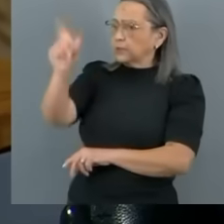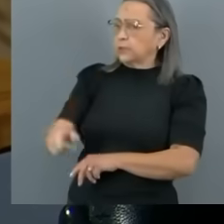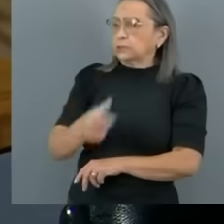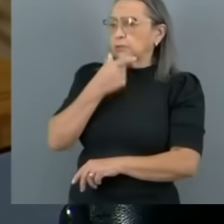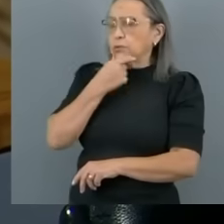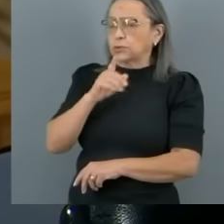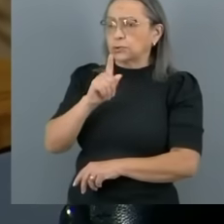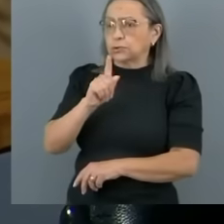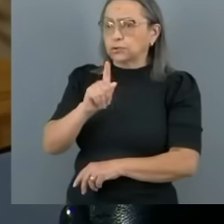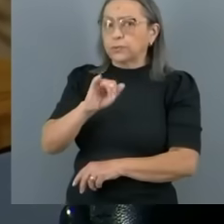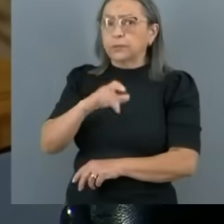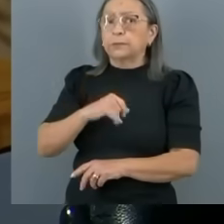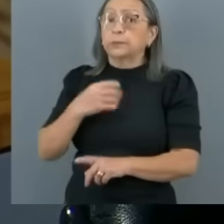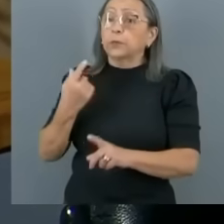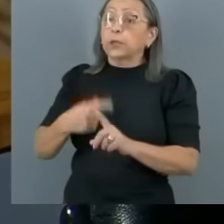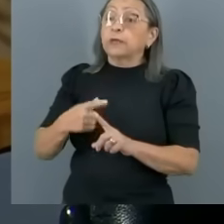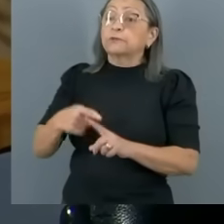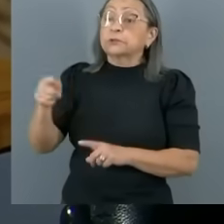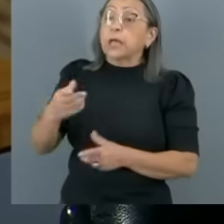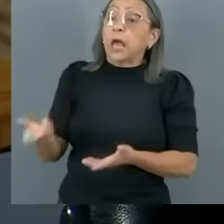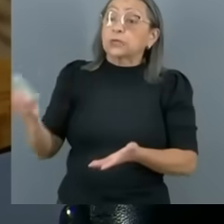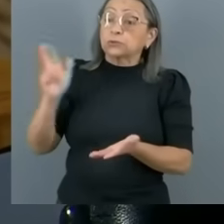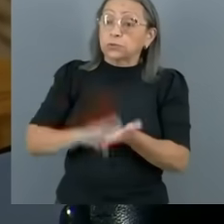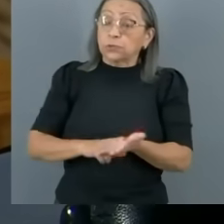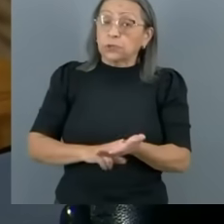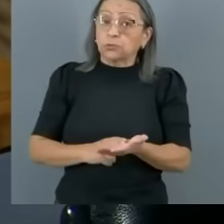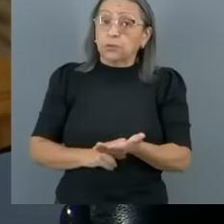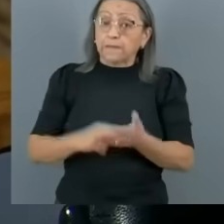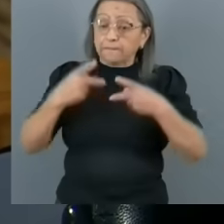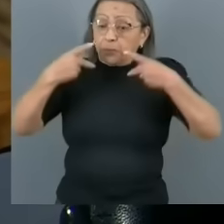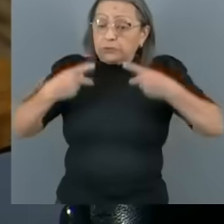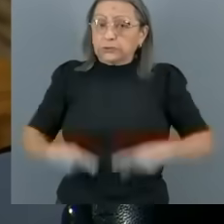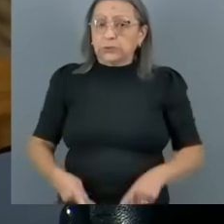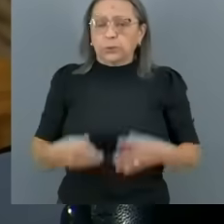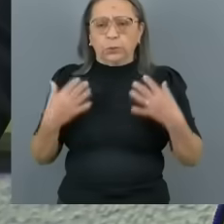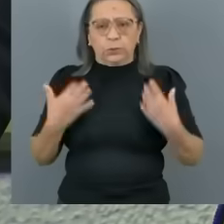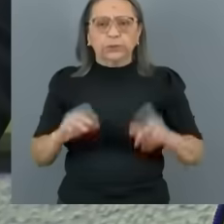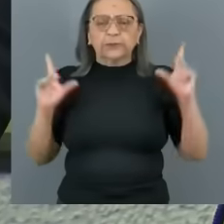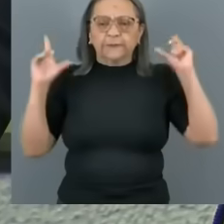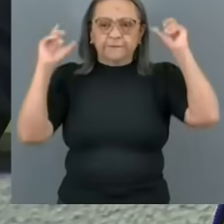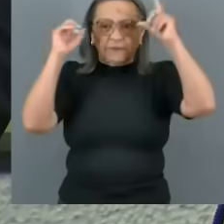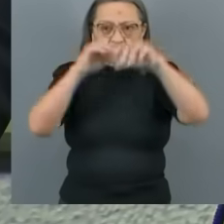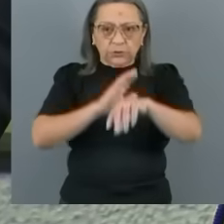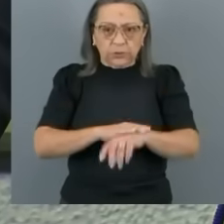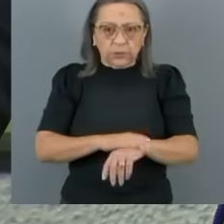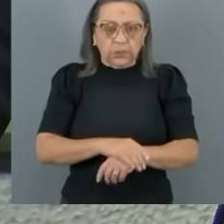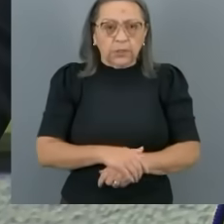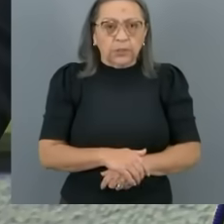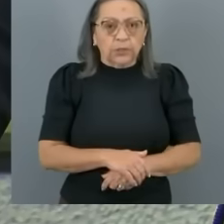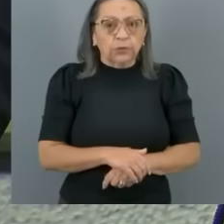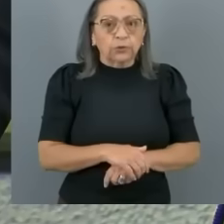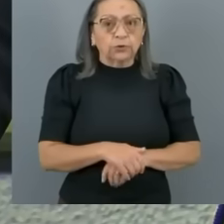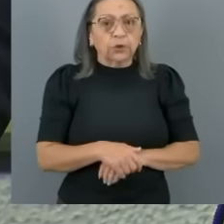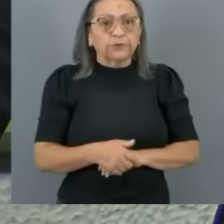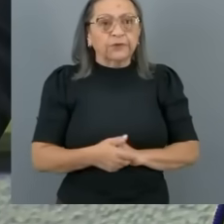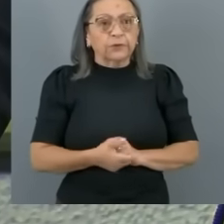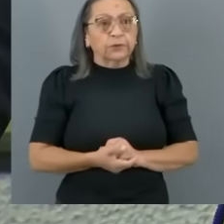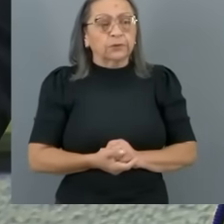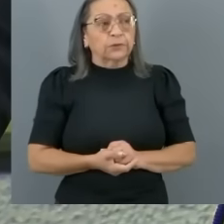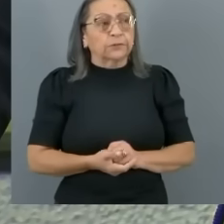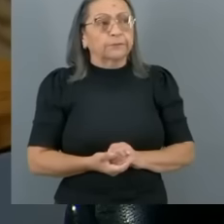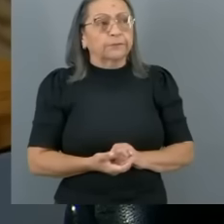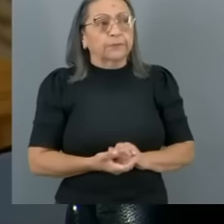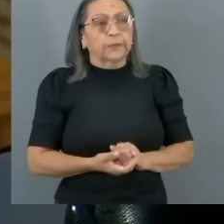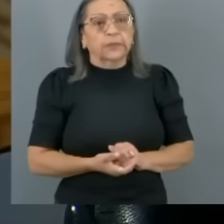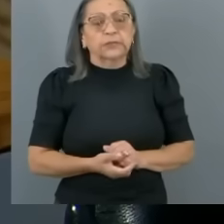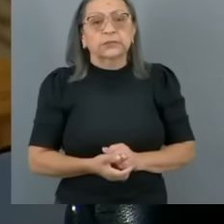Tanto pelo fato de Vossa Excelência estar assumindo uma posição extremamente difícil nessa hora em que o roubo aconteceu, e este governo tem